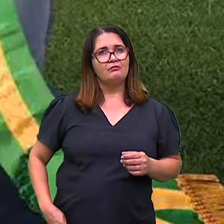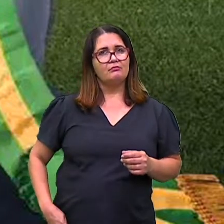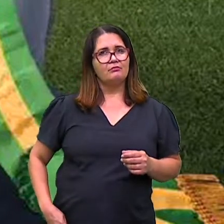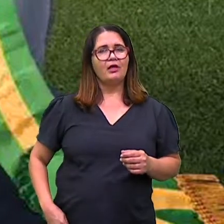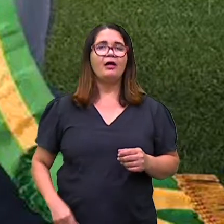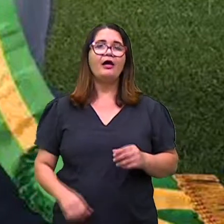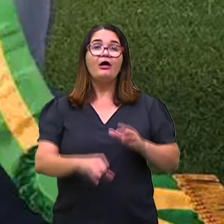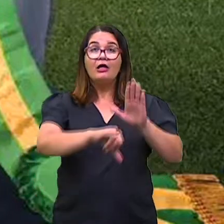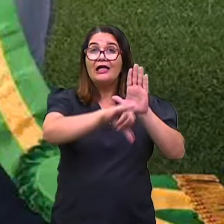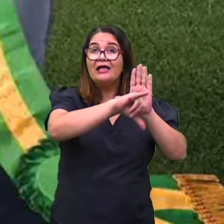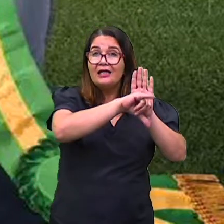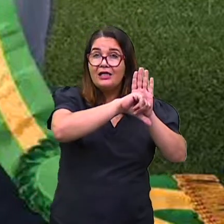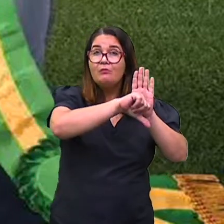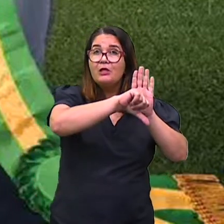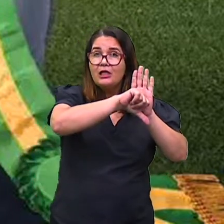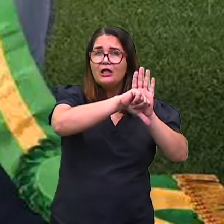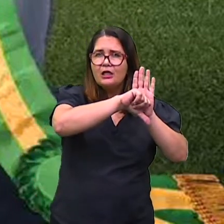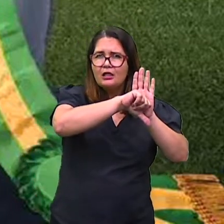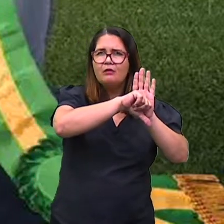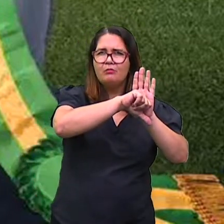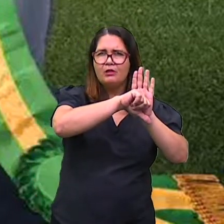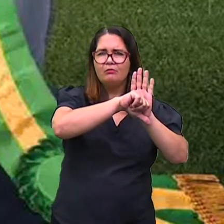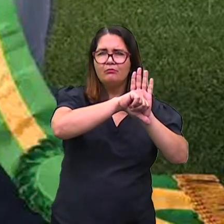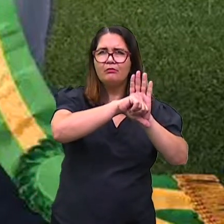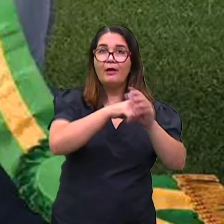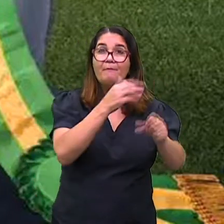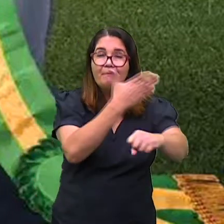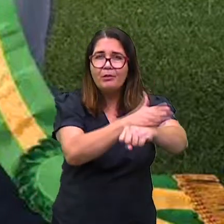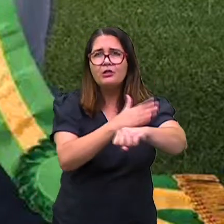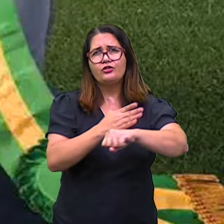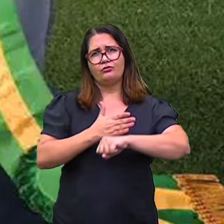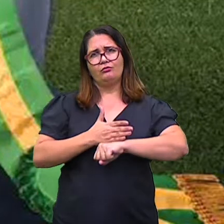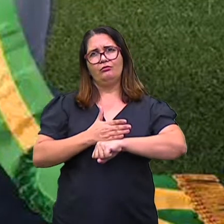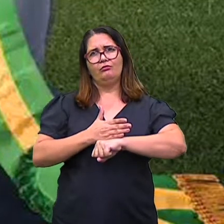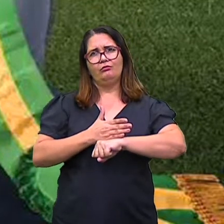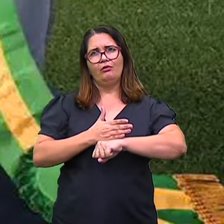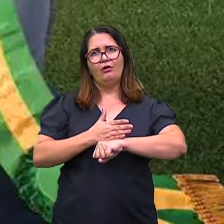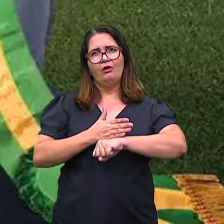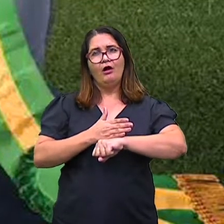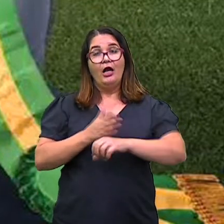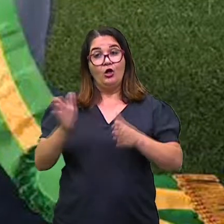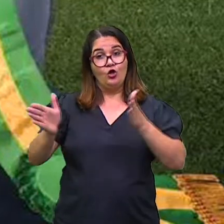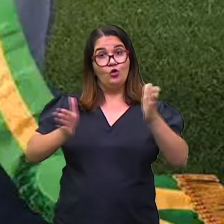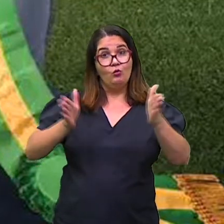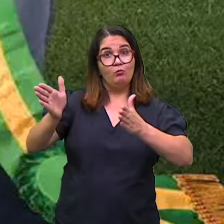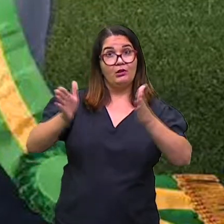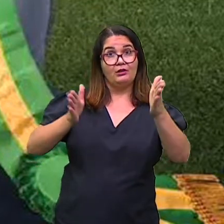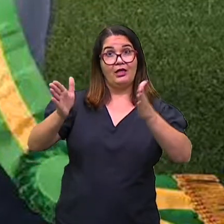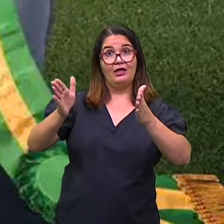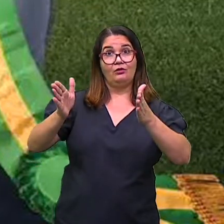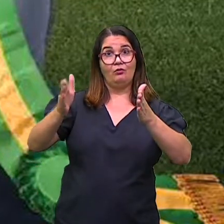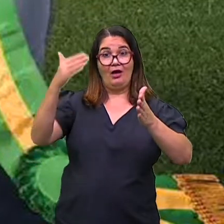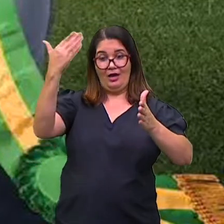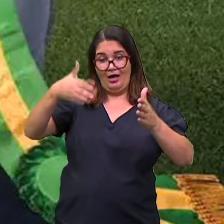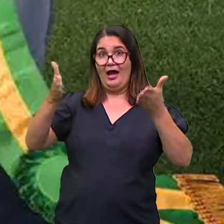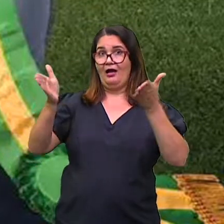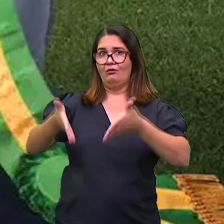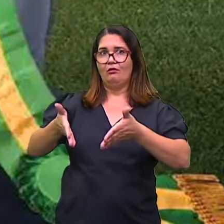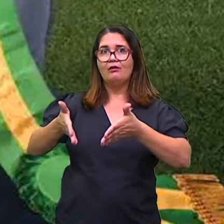de responsabilidade tem de ser cometido no atual mandato para embasar um impedimento.